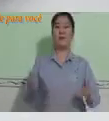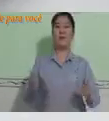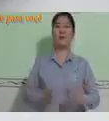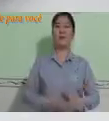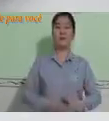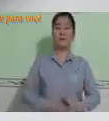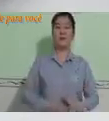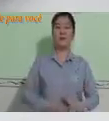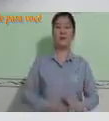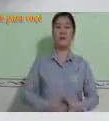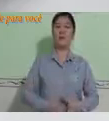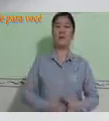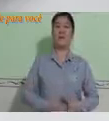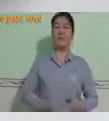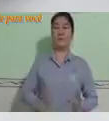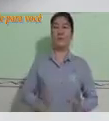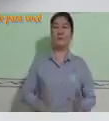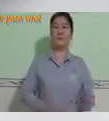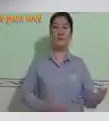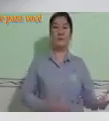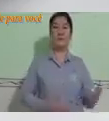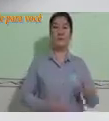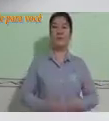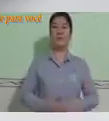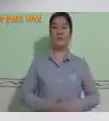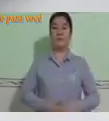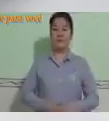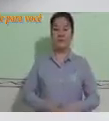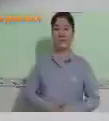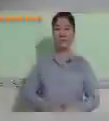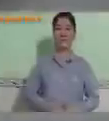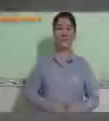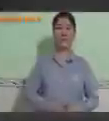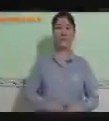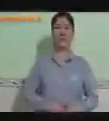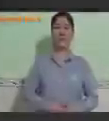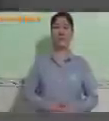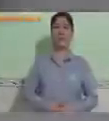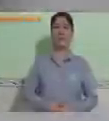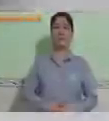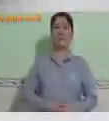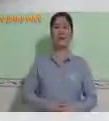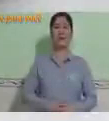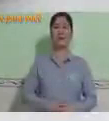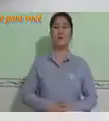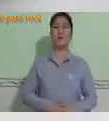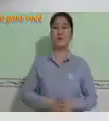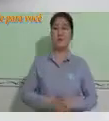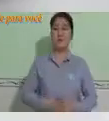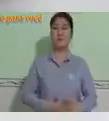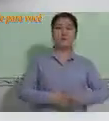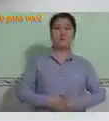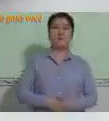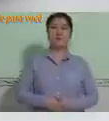O estresse e a ansiedade também dificultam a memorização, vírgula, porque o cérebro está ocupado com muitos pensamentos e